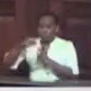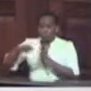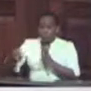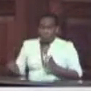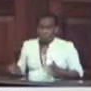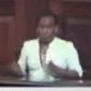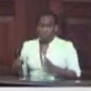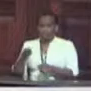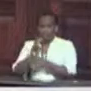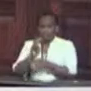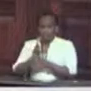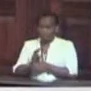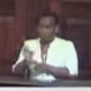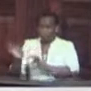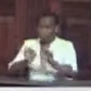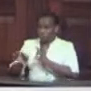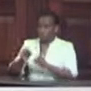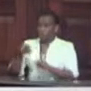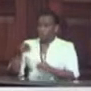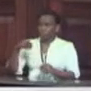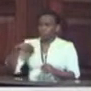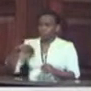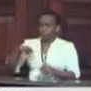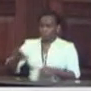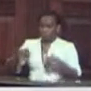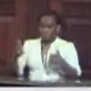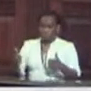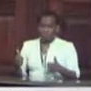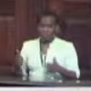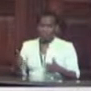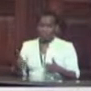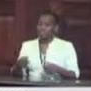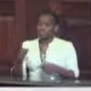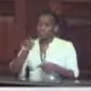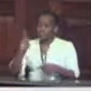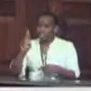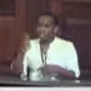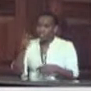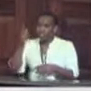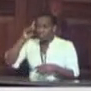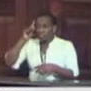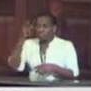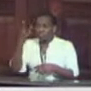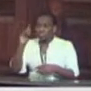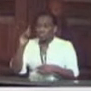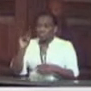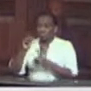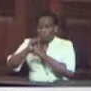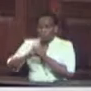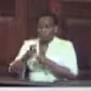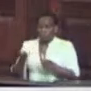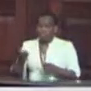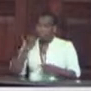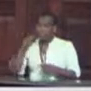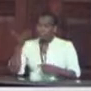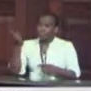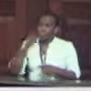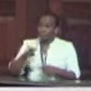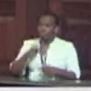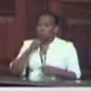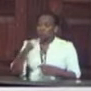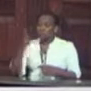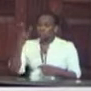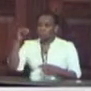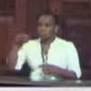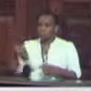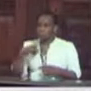que representa o programa renda melhor e passe com esses cem reais 30 dias eu duvido que ele passasse meia hora